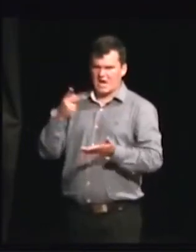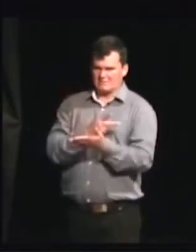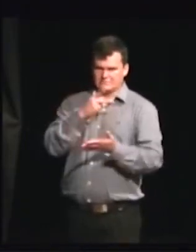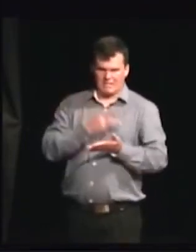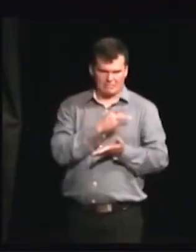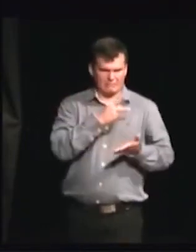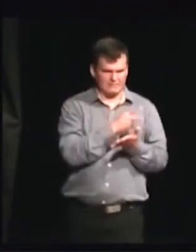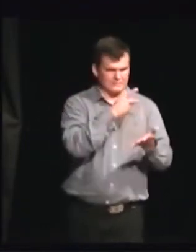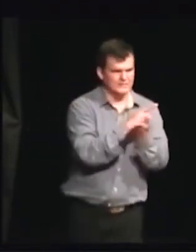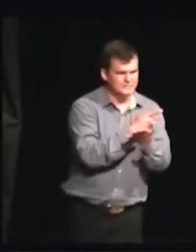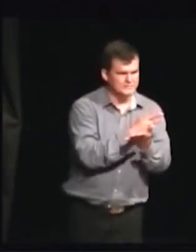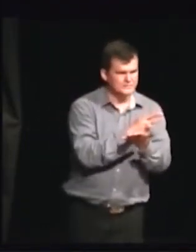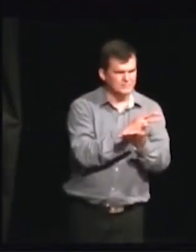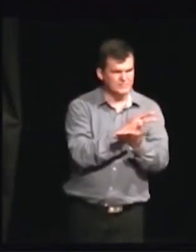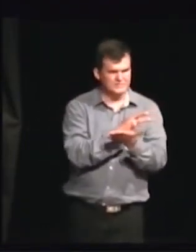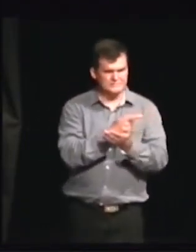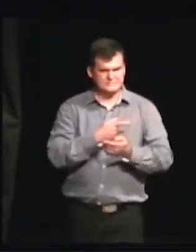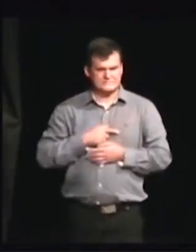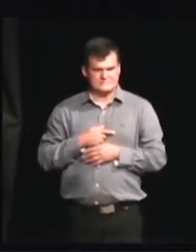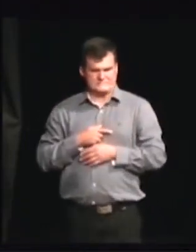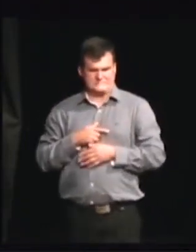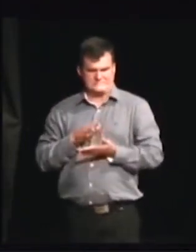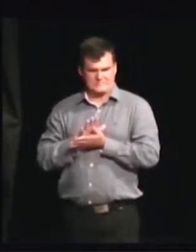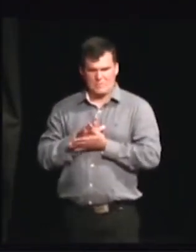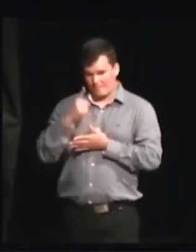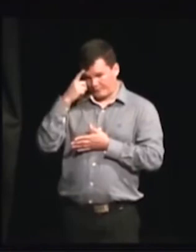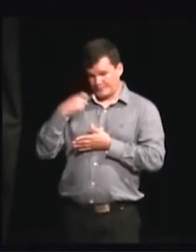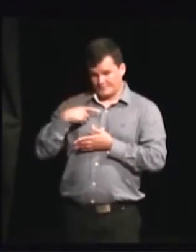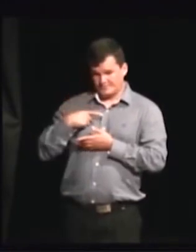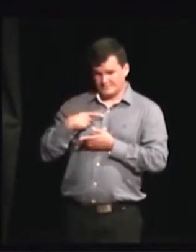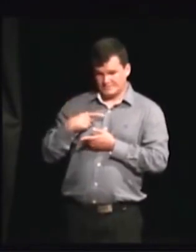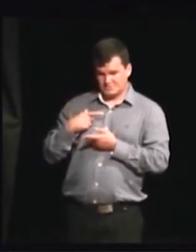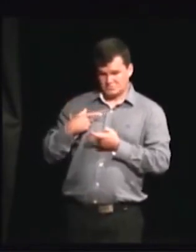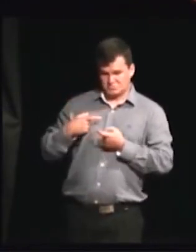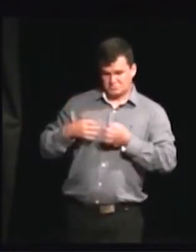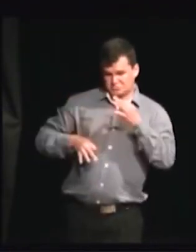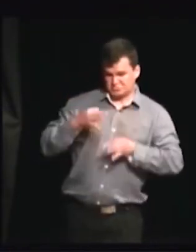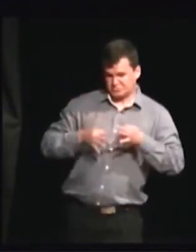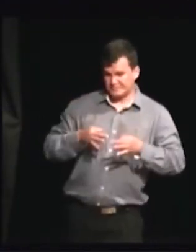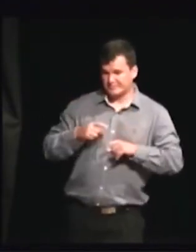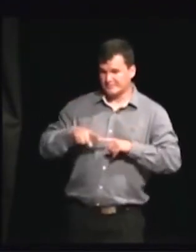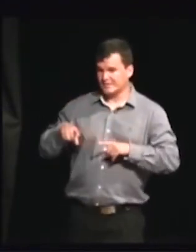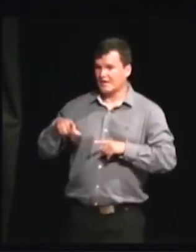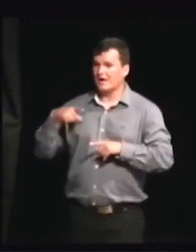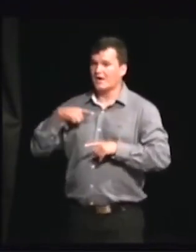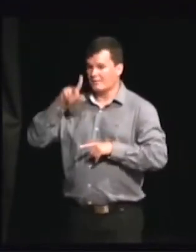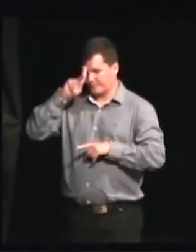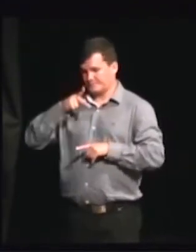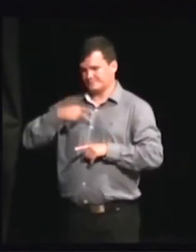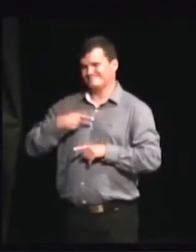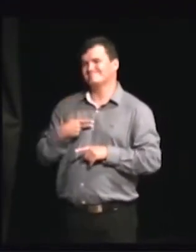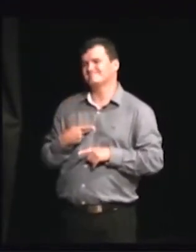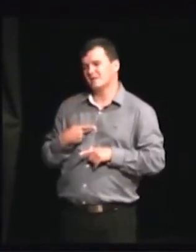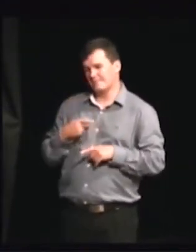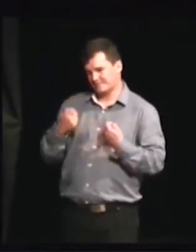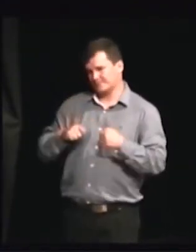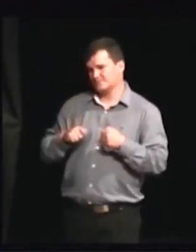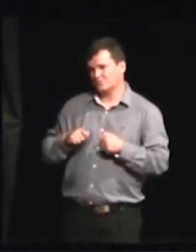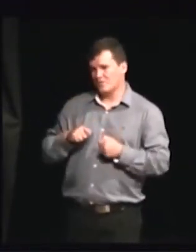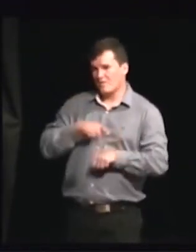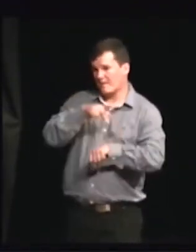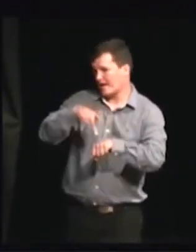muitos erros de que a gente não pode nem estar julgando muito, porque nós temos que dar conta dos nossos acertos para a construção de um novo tempo. Não só de um novo